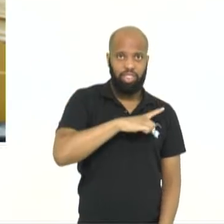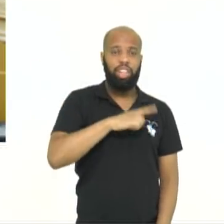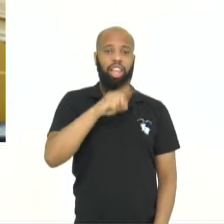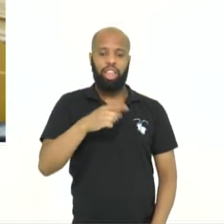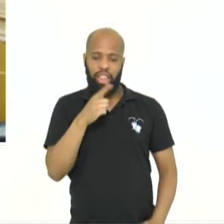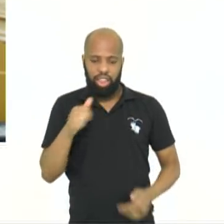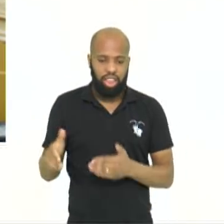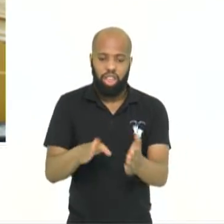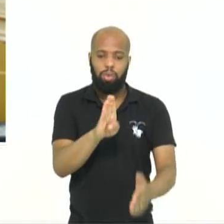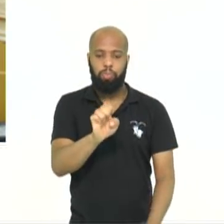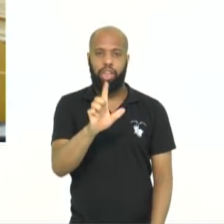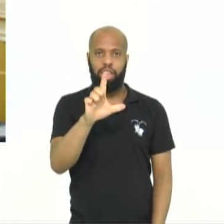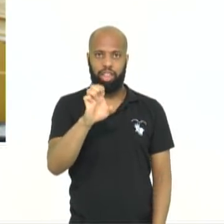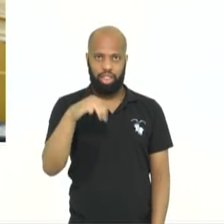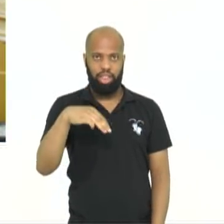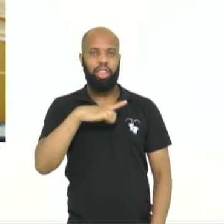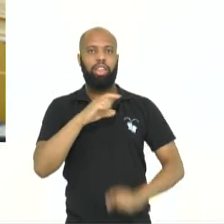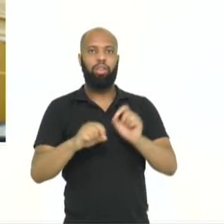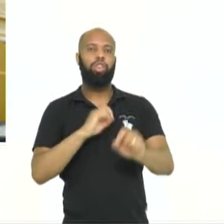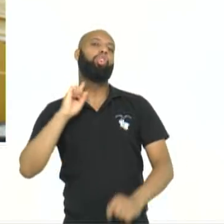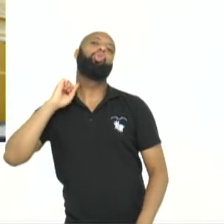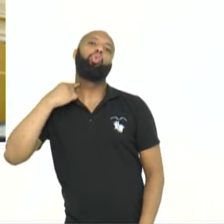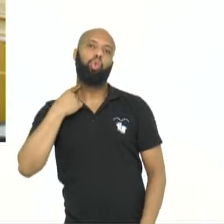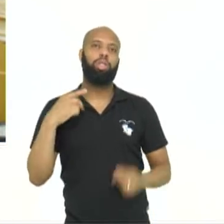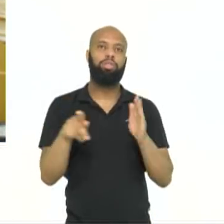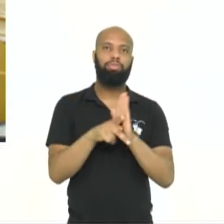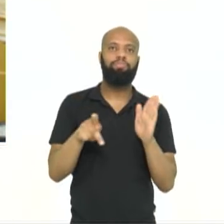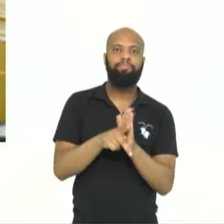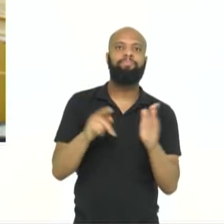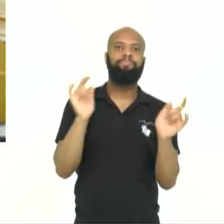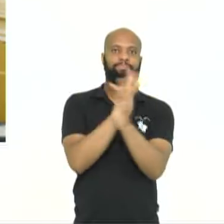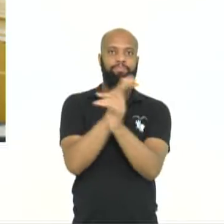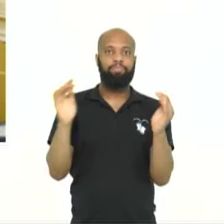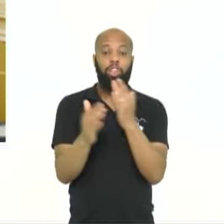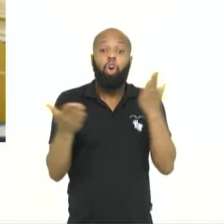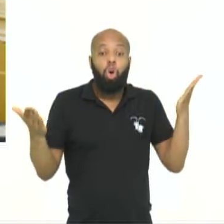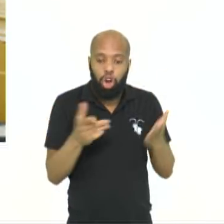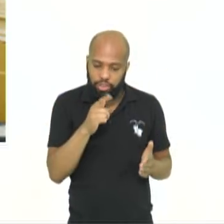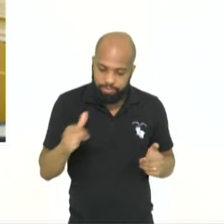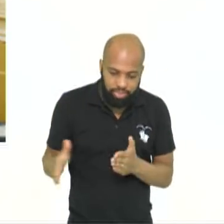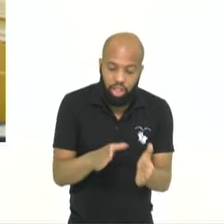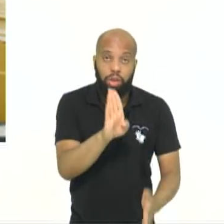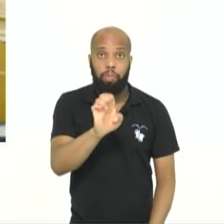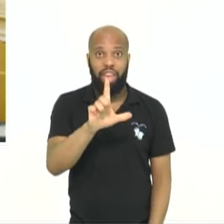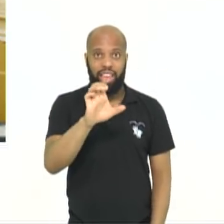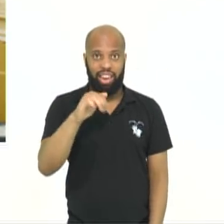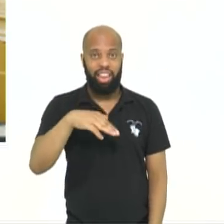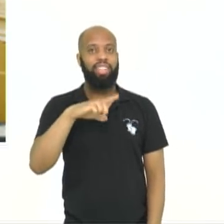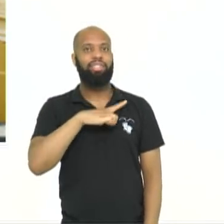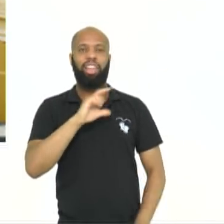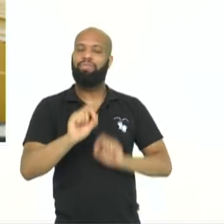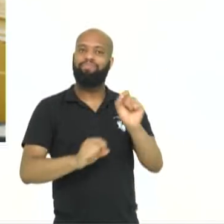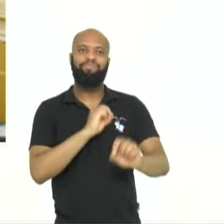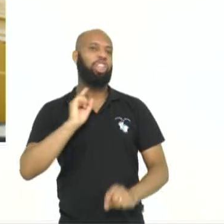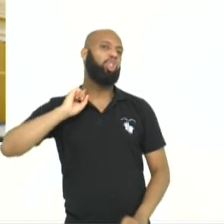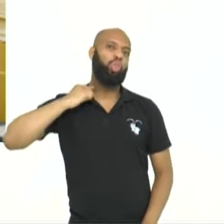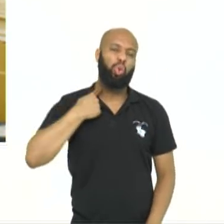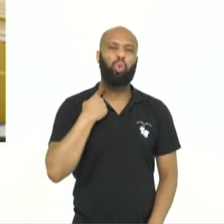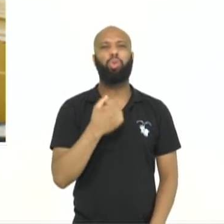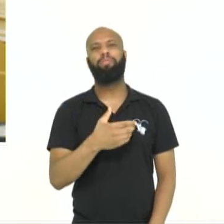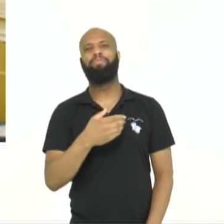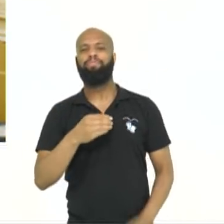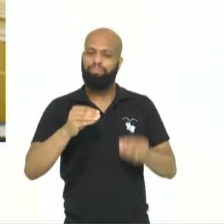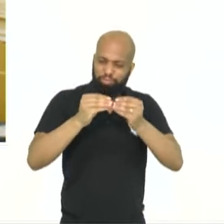Belém, sofreram muito com a poluição urbana. O Rio Belém hoje é um rio condenado na nossa cidade, né? A água está extremamente